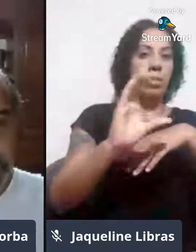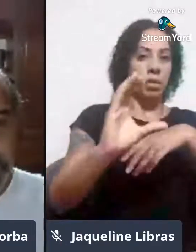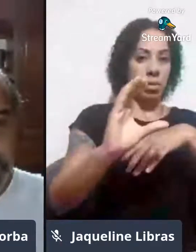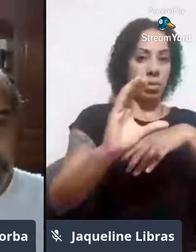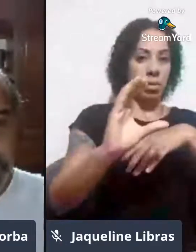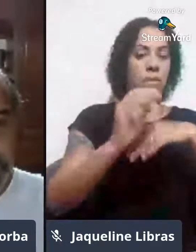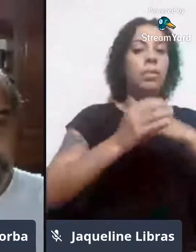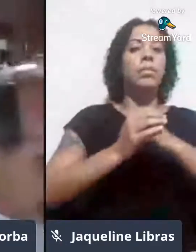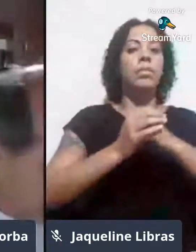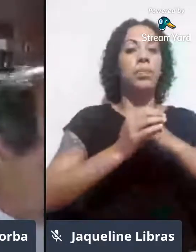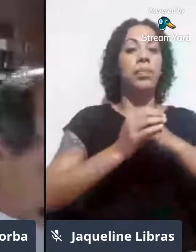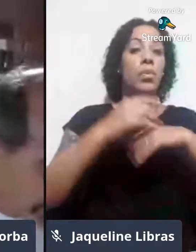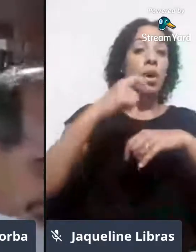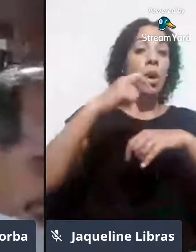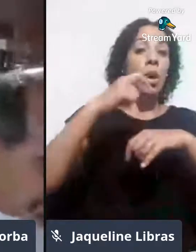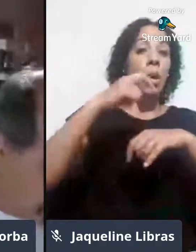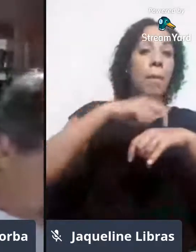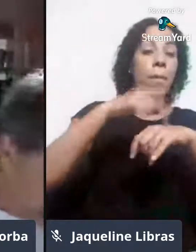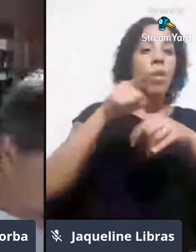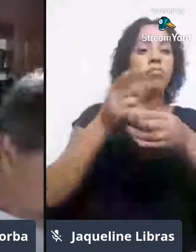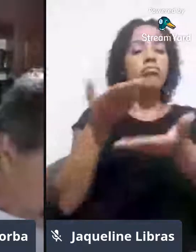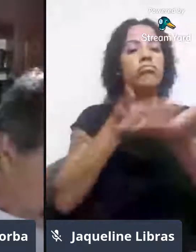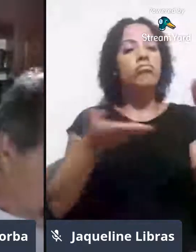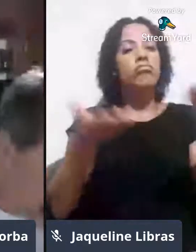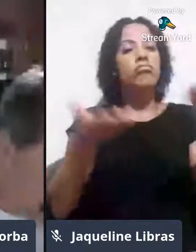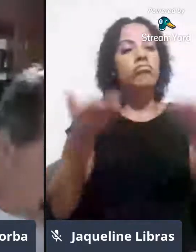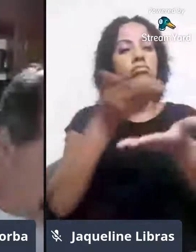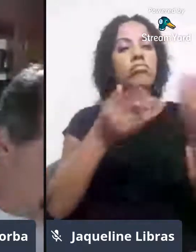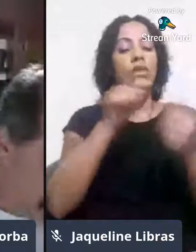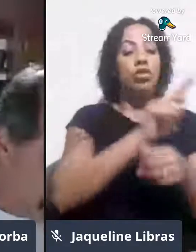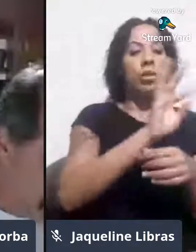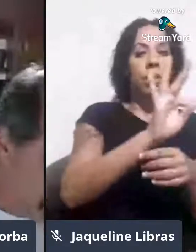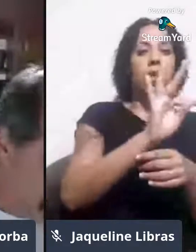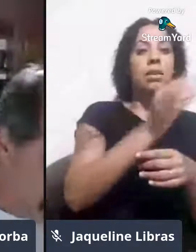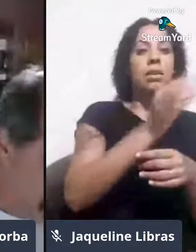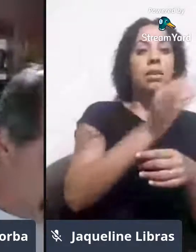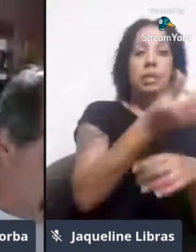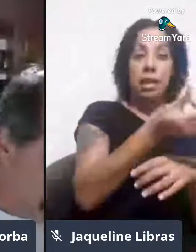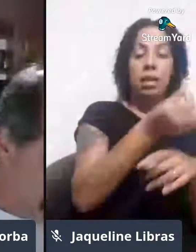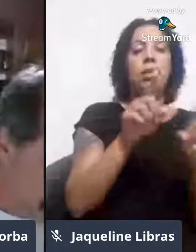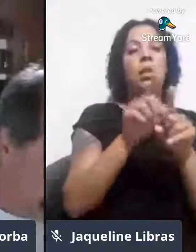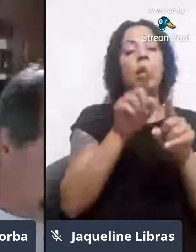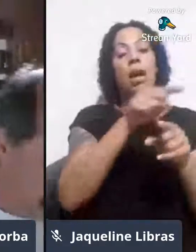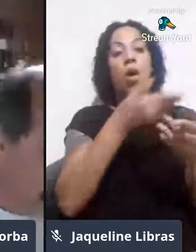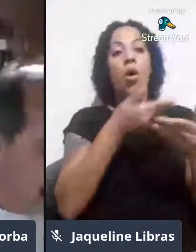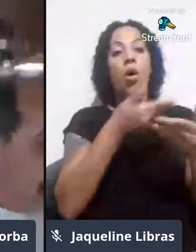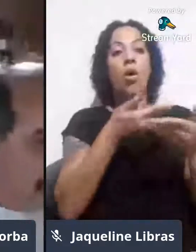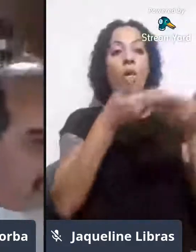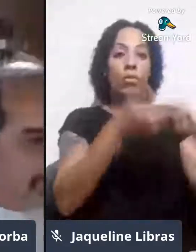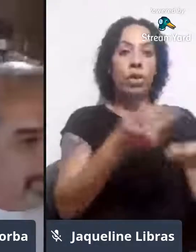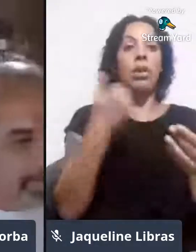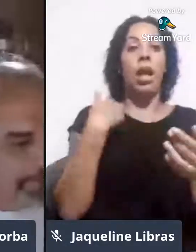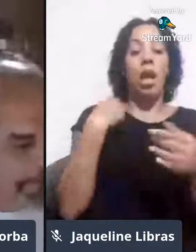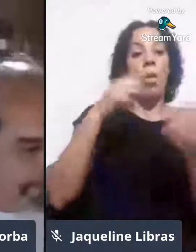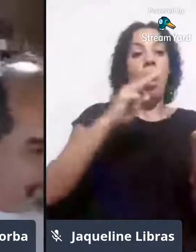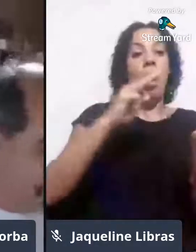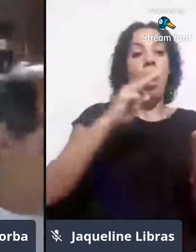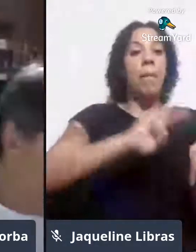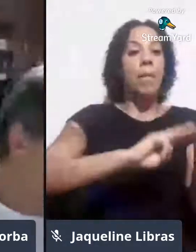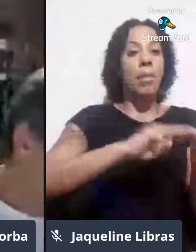num momento de interação entre dois GTs, né, o GT6 com vida, e eu como membro do